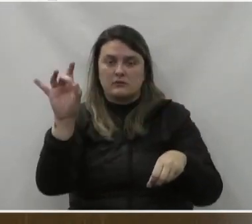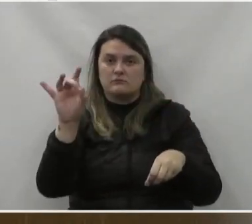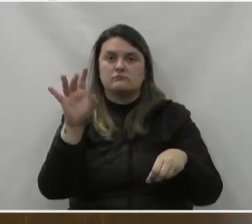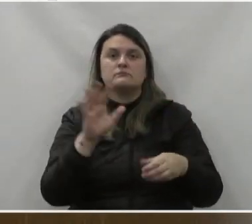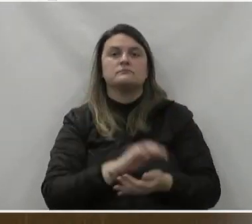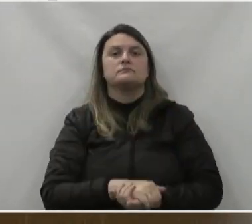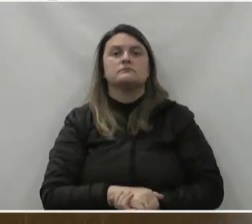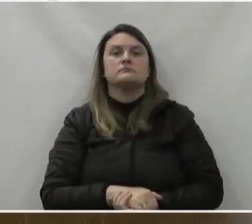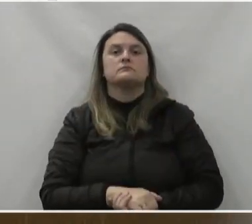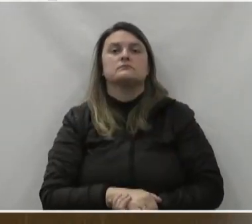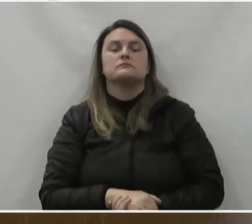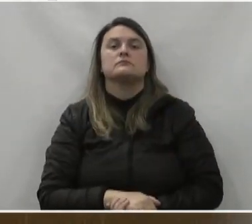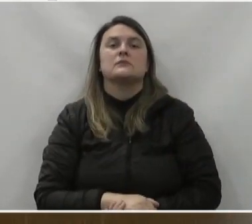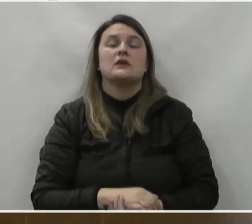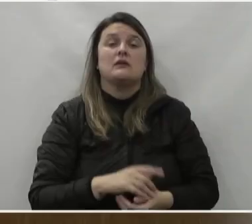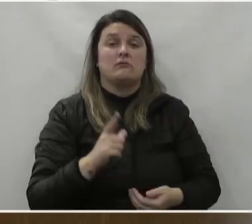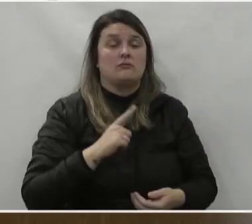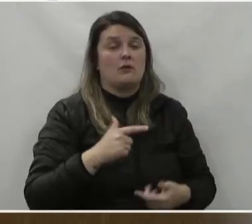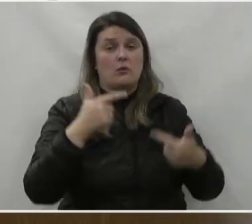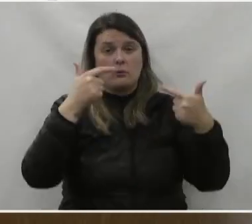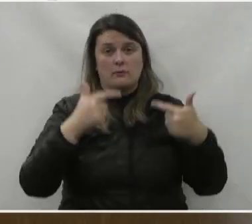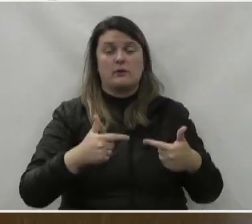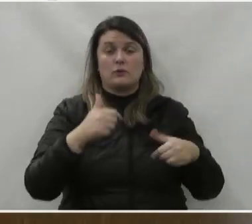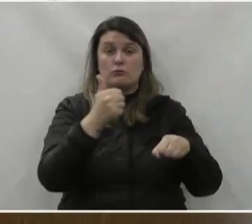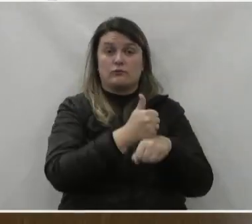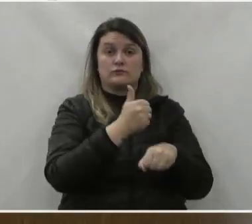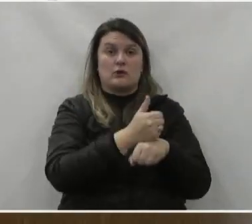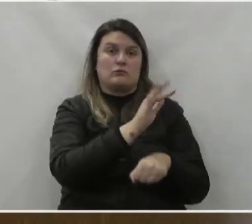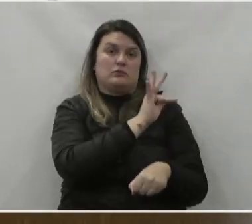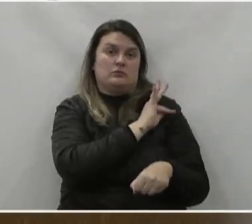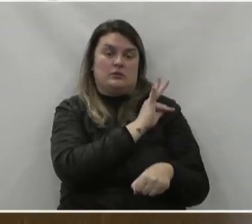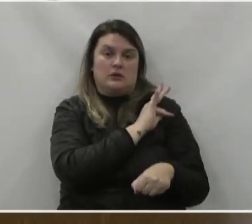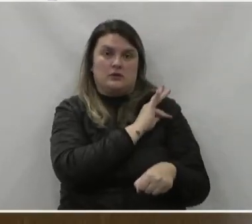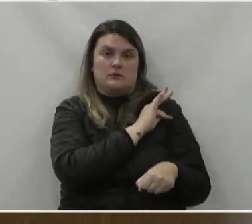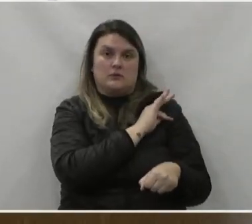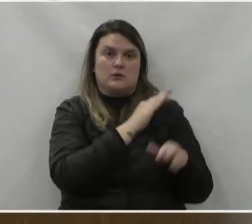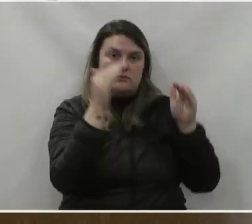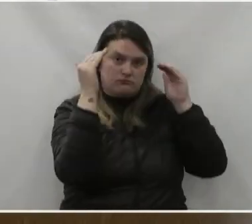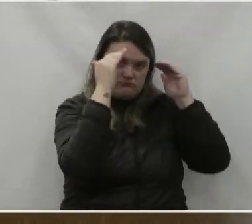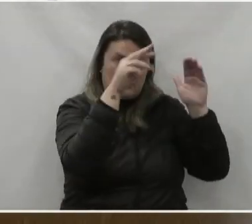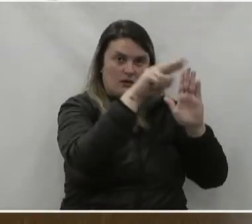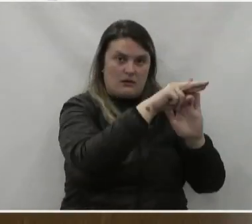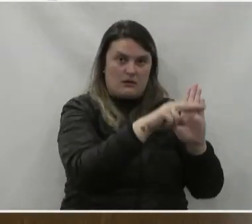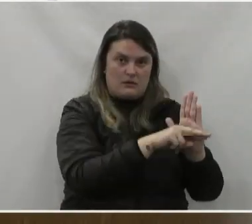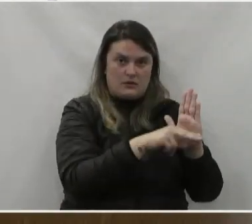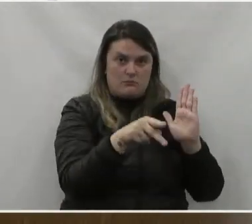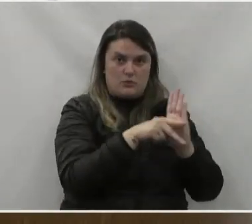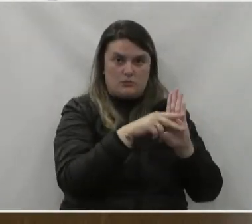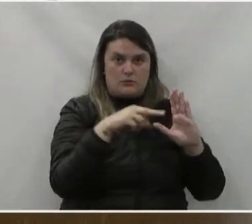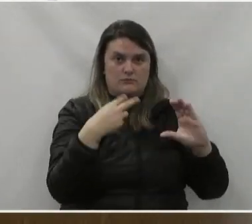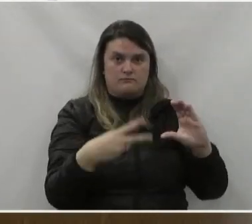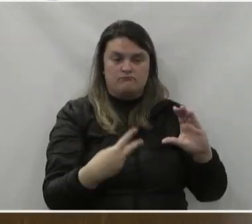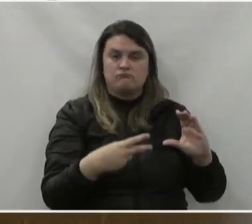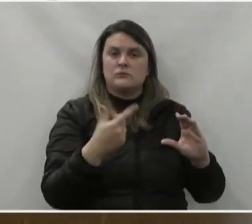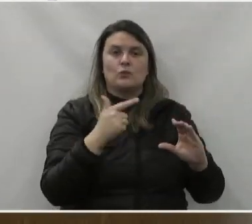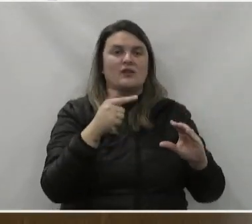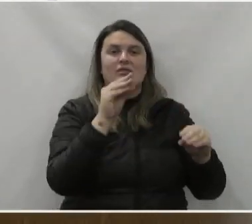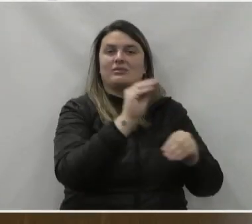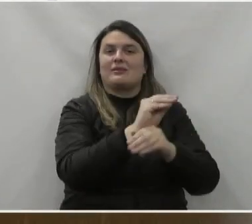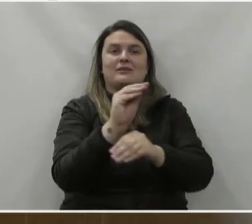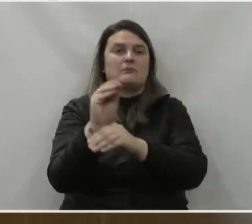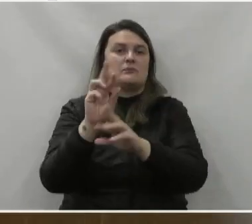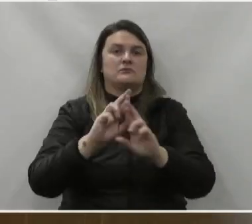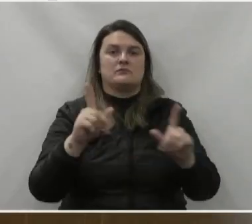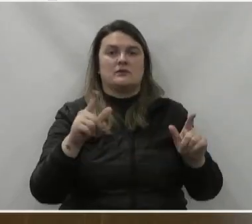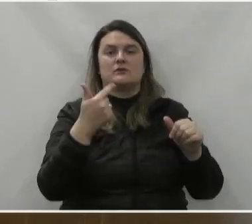sobreposições indevidas e adotou providências técnicas para fazer cumprir o regramento. Não houve tratamento diferenciado, não